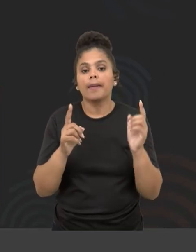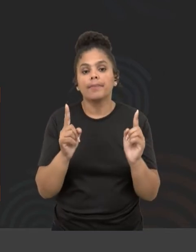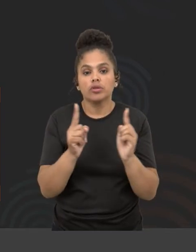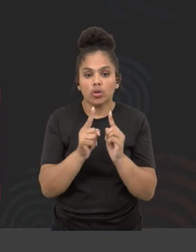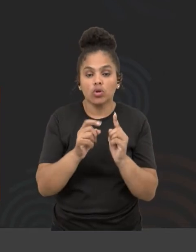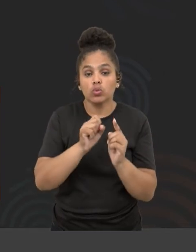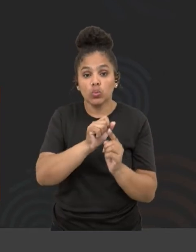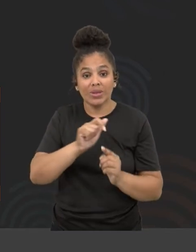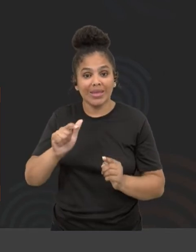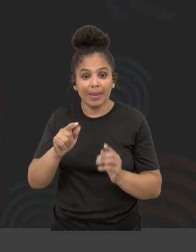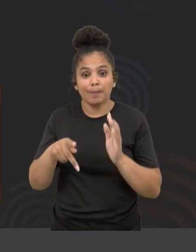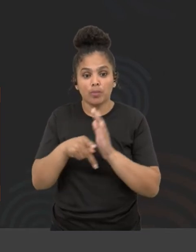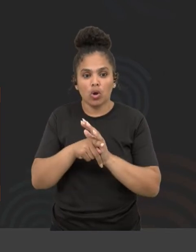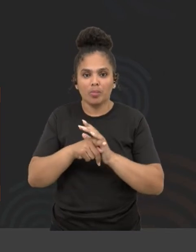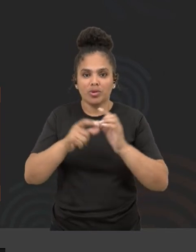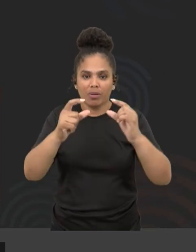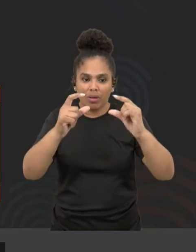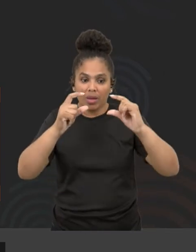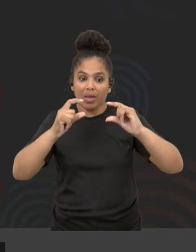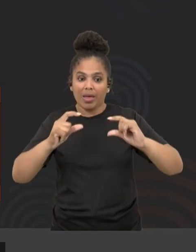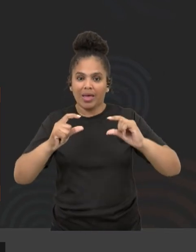essas linhas do centro.